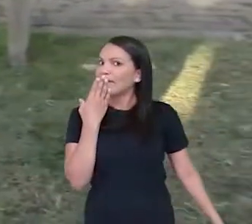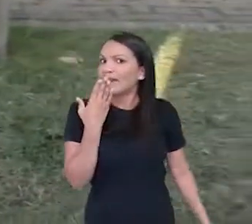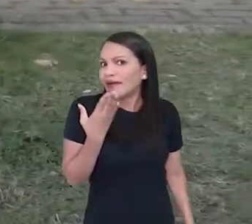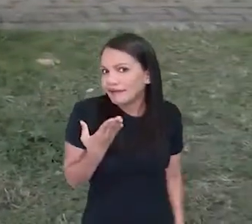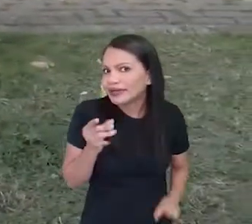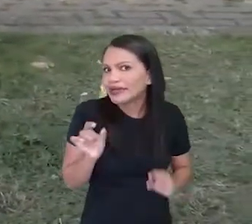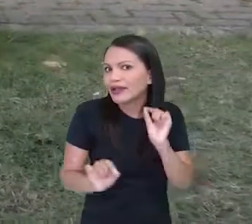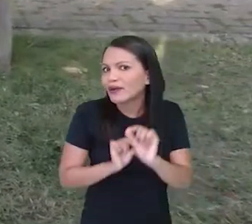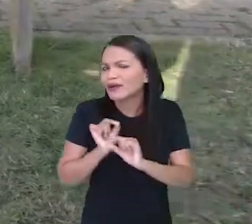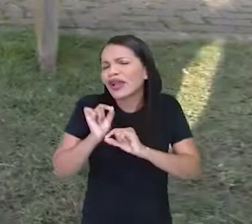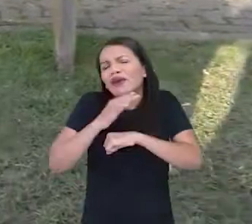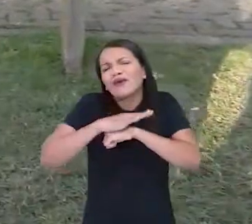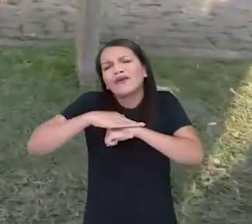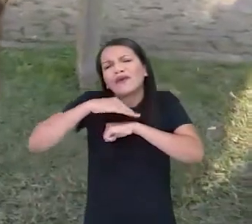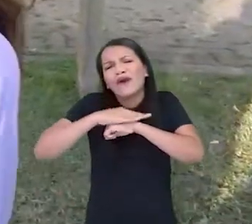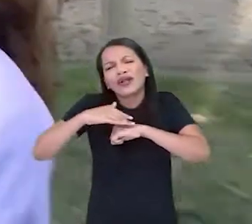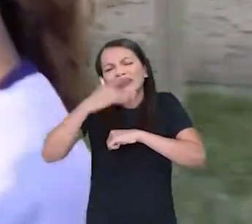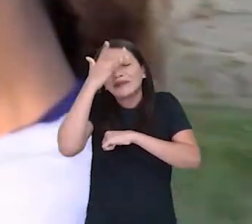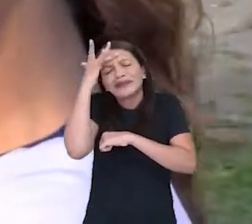o carinho